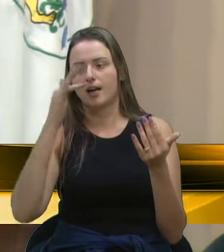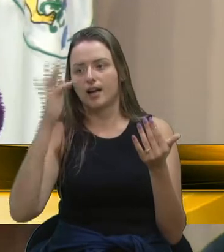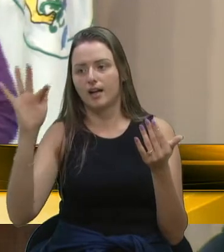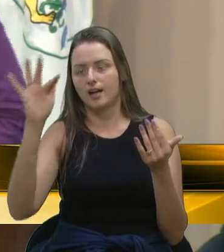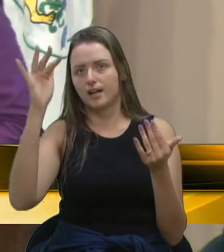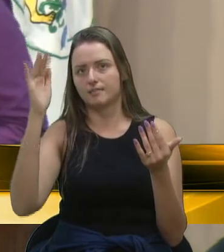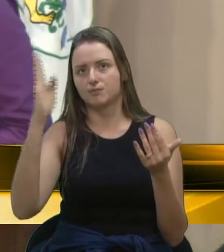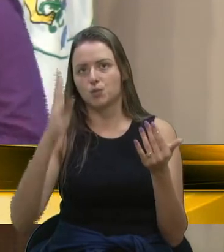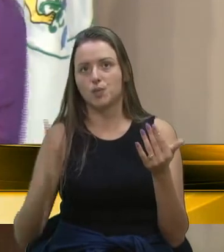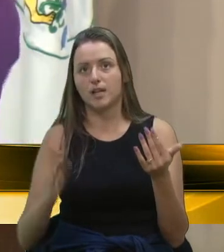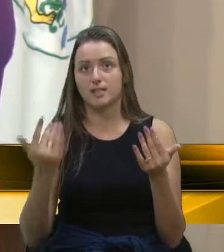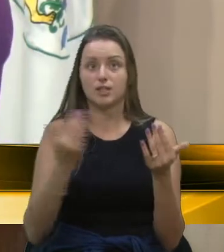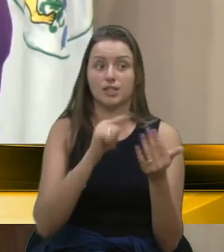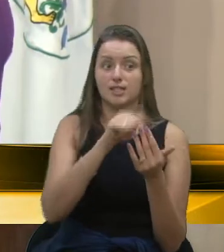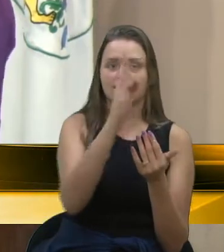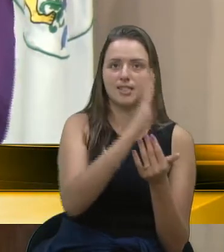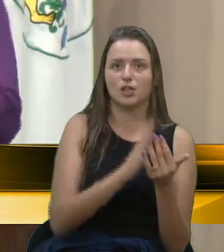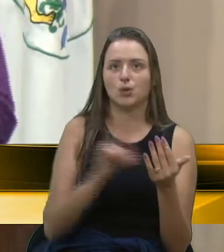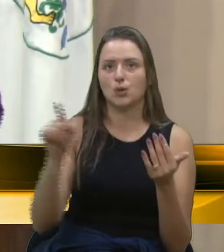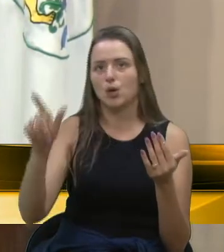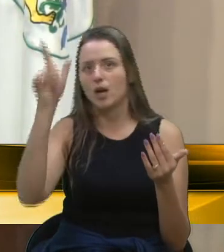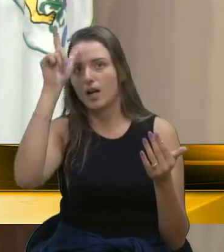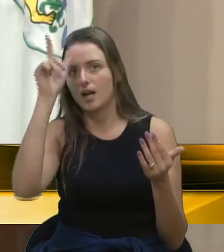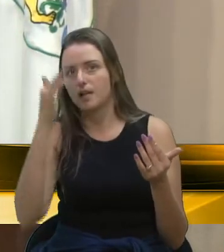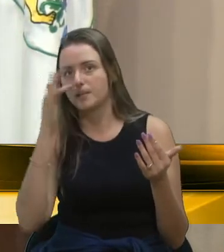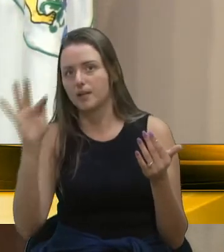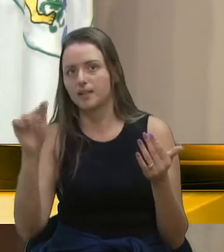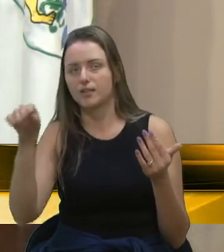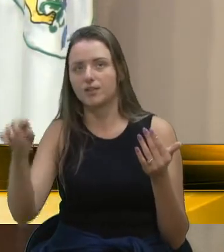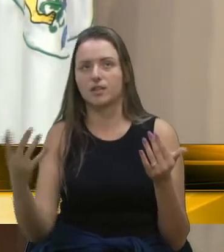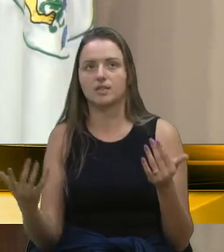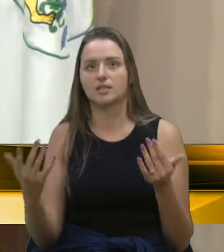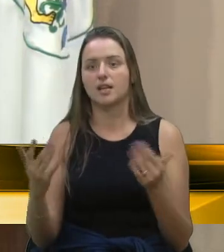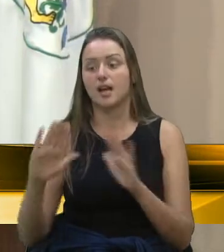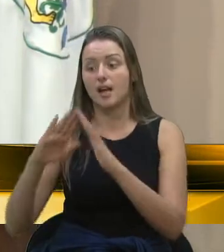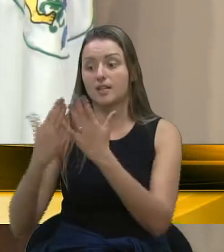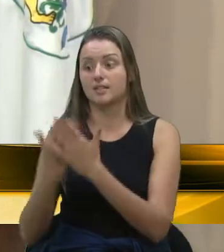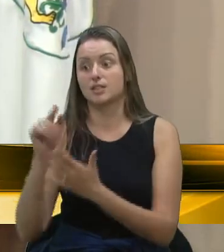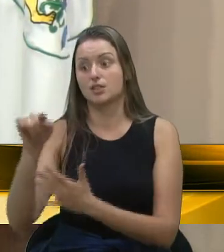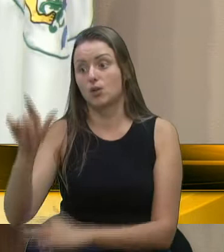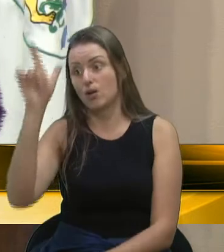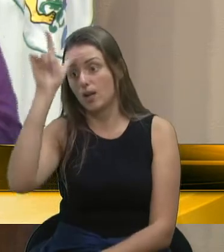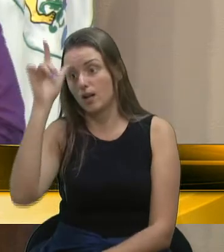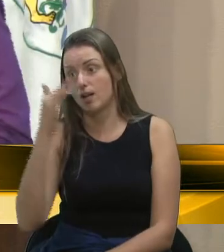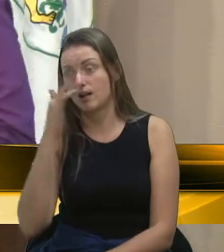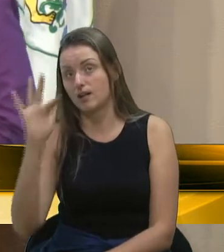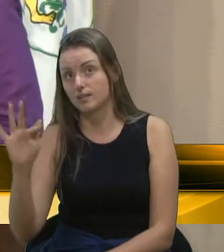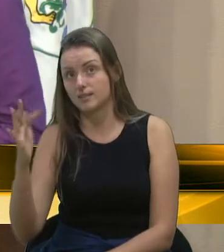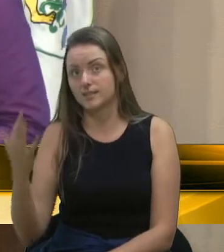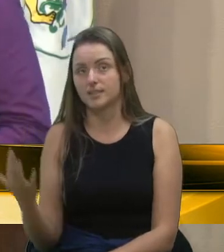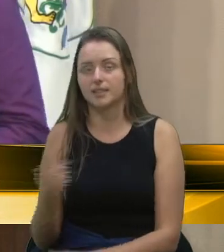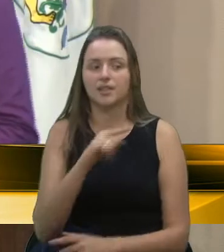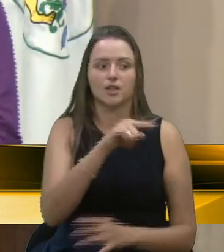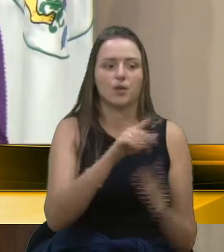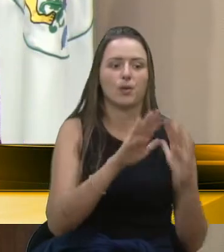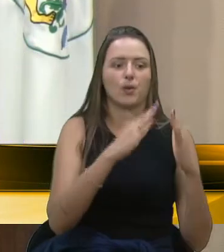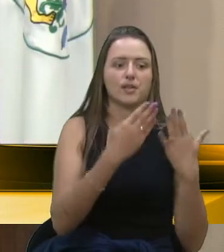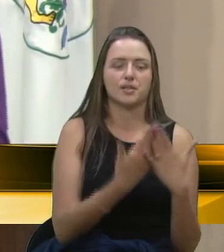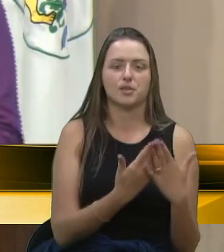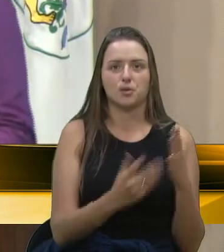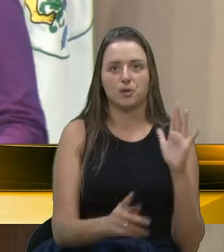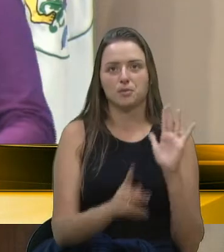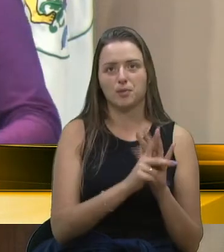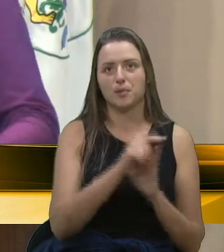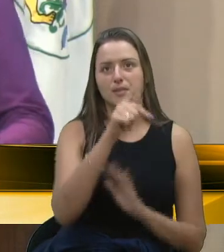do Brasil. E a condição das escolas europeias, alemãs e francesas com as condições